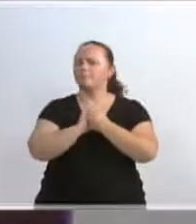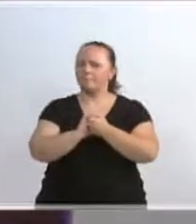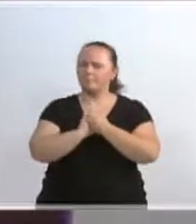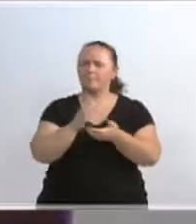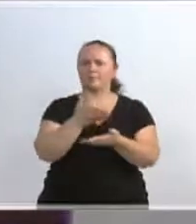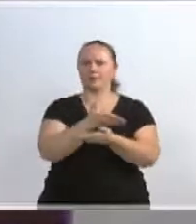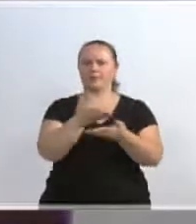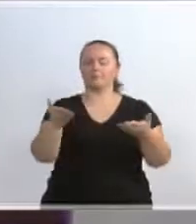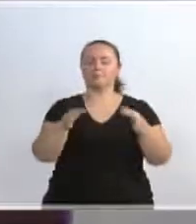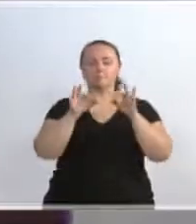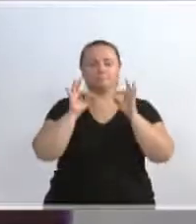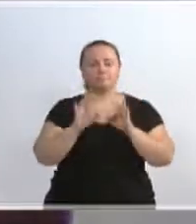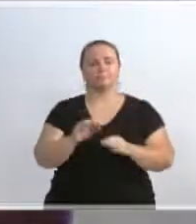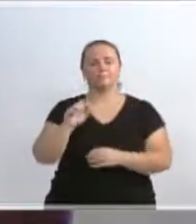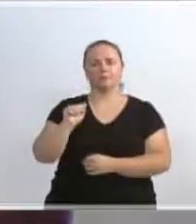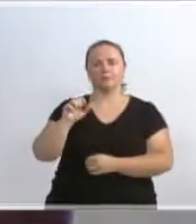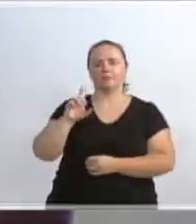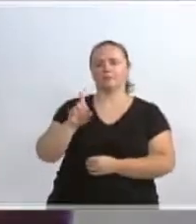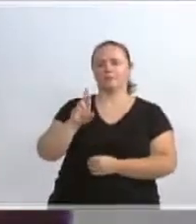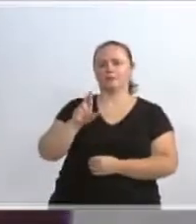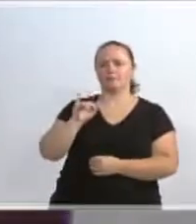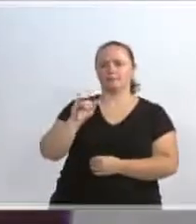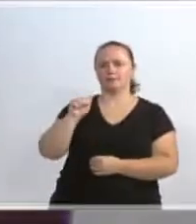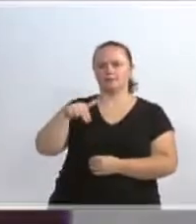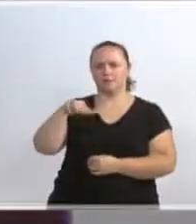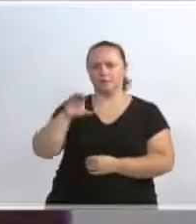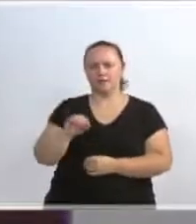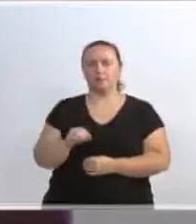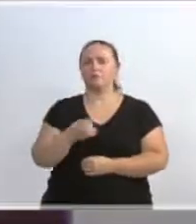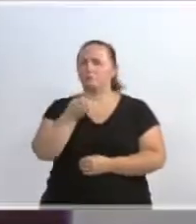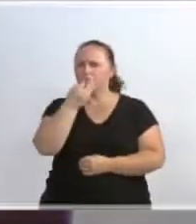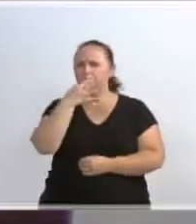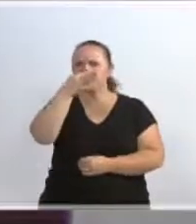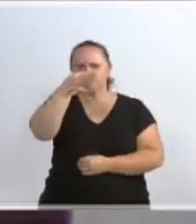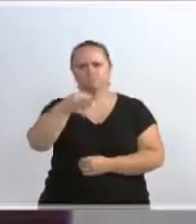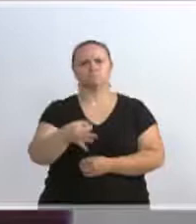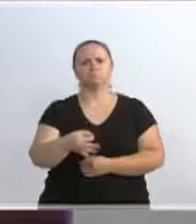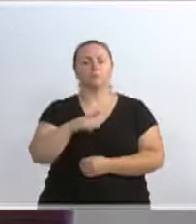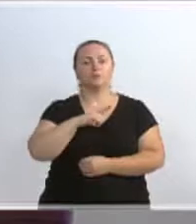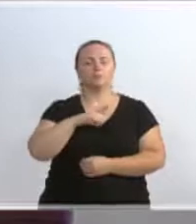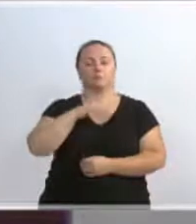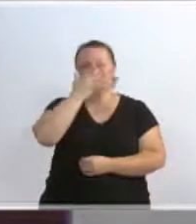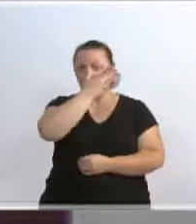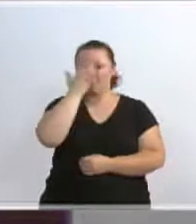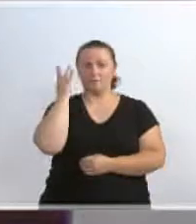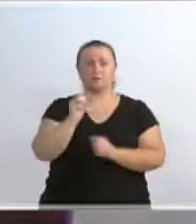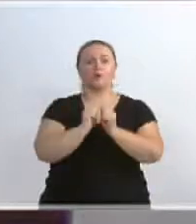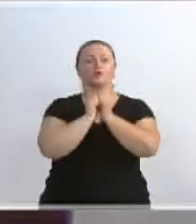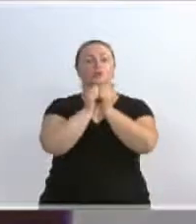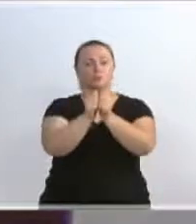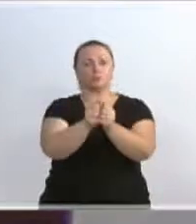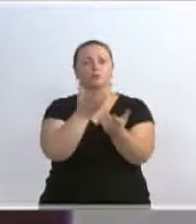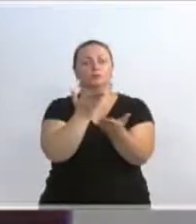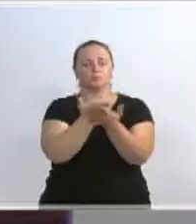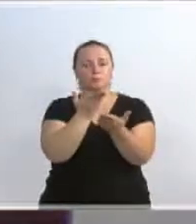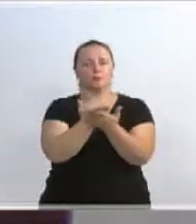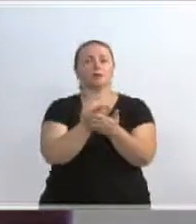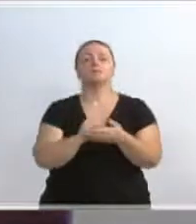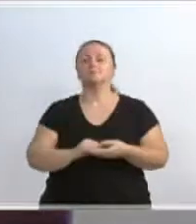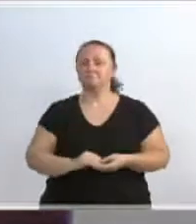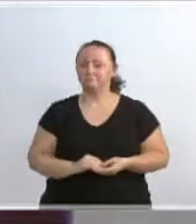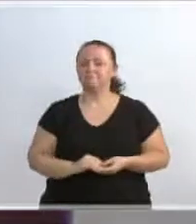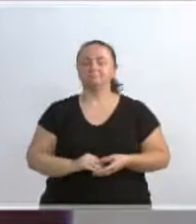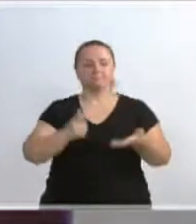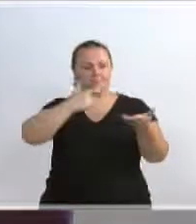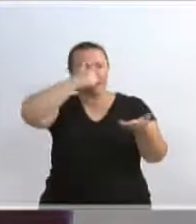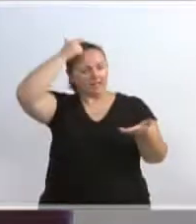o Adriano Albano, que aqui esteve, falou muito bem. Temos pessoas dessa casa, sim, fazendo lá, como ou tenho certeza do